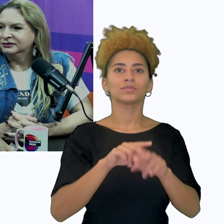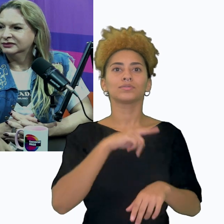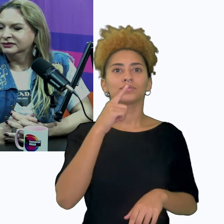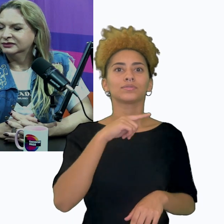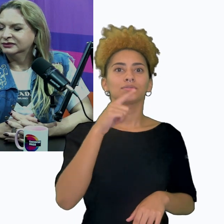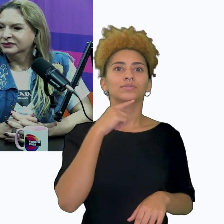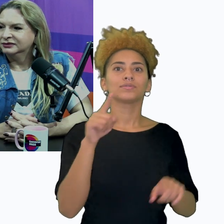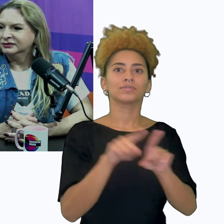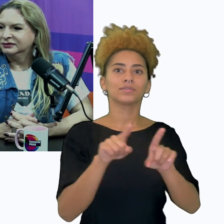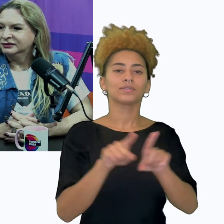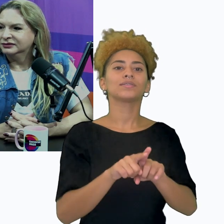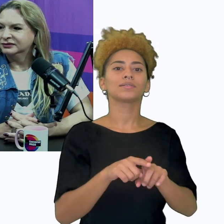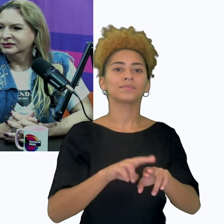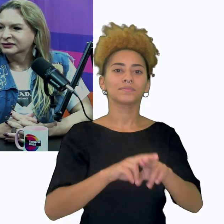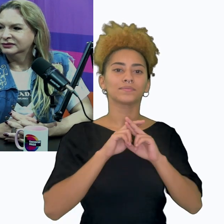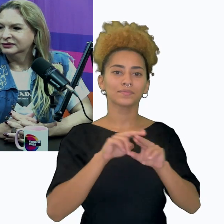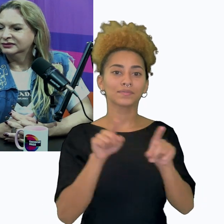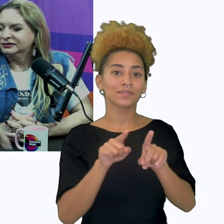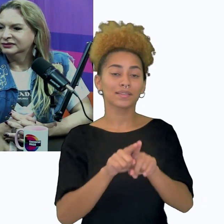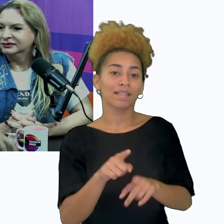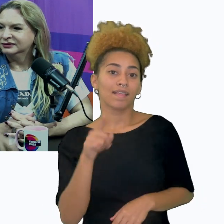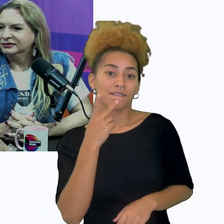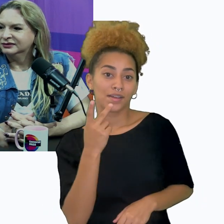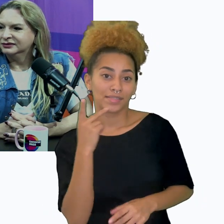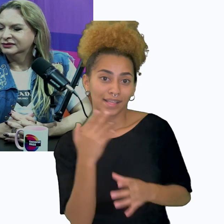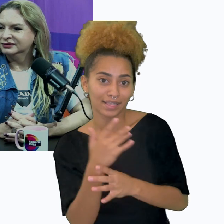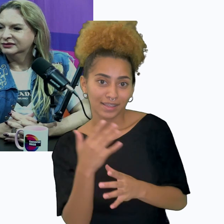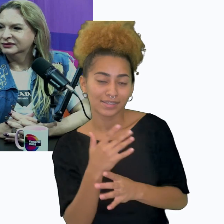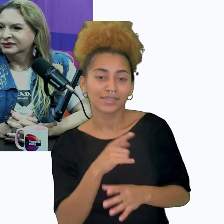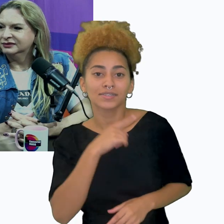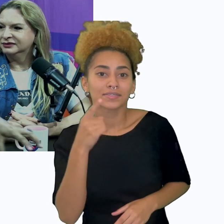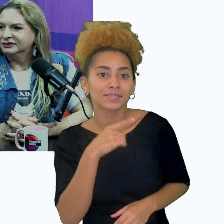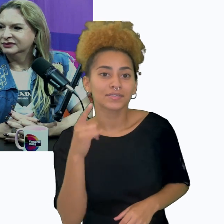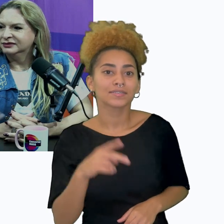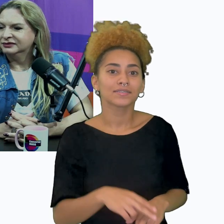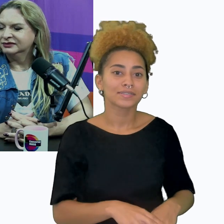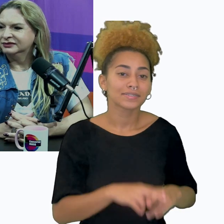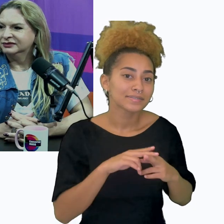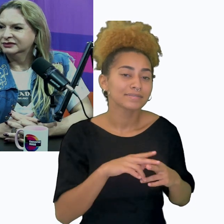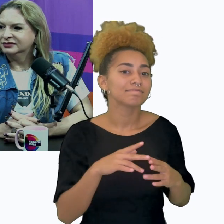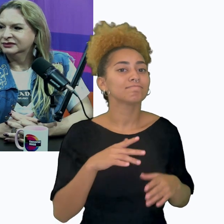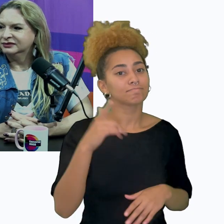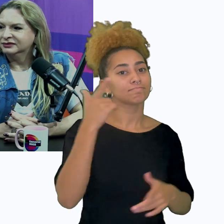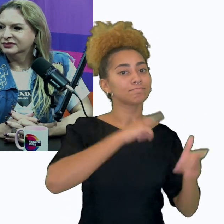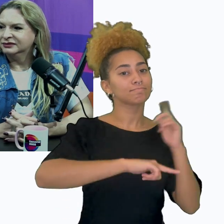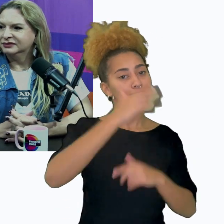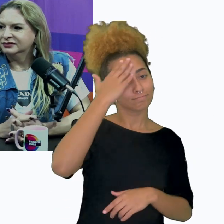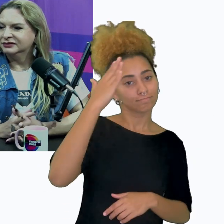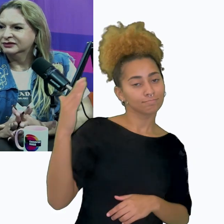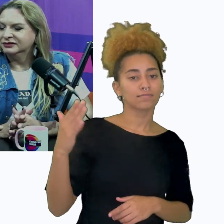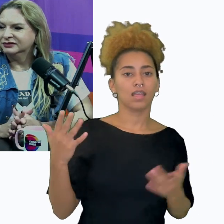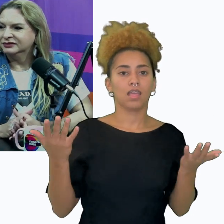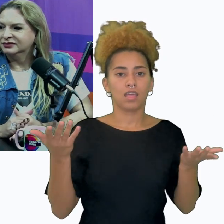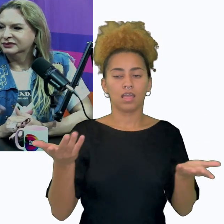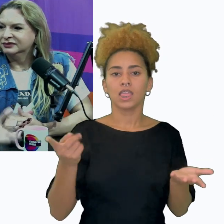televisão não dá valor, daqui de Fortaleza, não dá valor, mas é uma coisa que se colocar de novo, fizer uma coisa englobar de novo, é